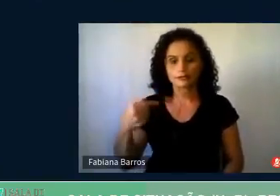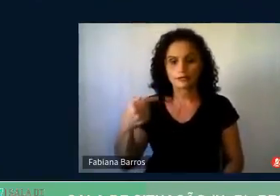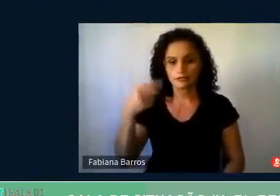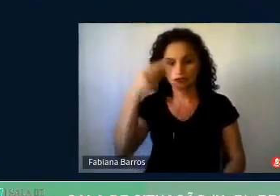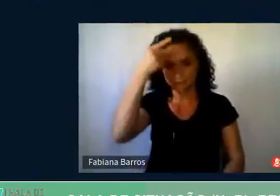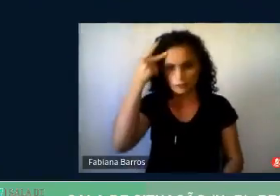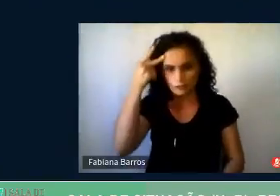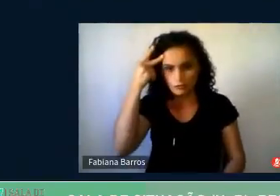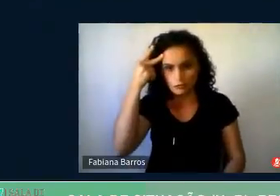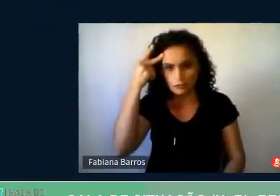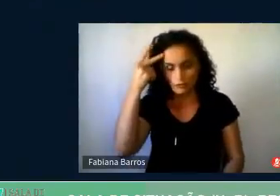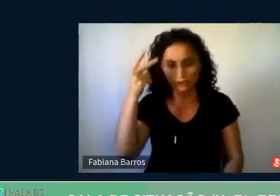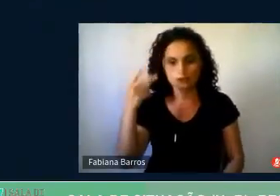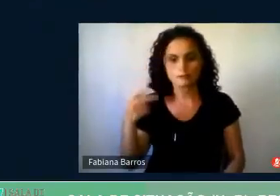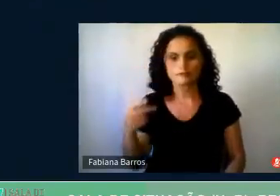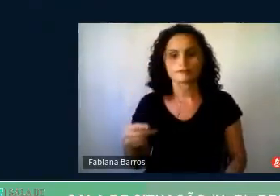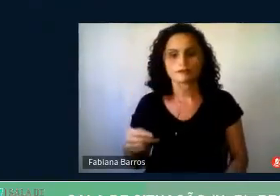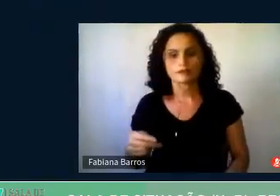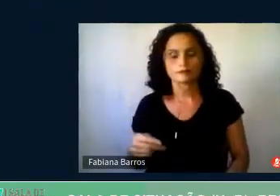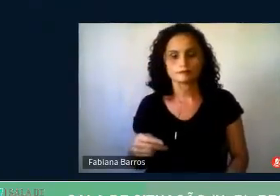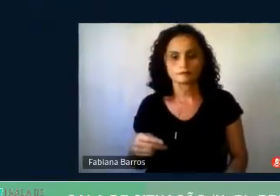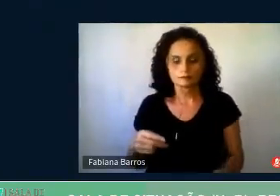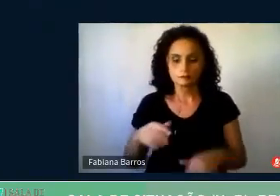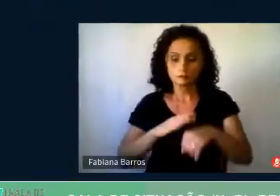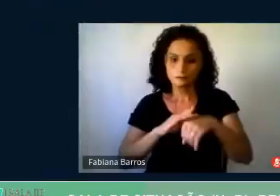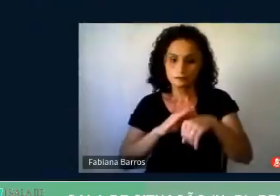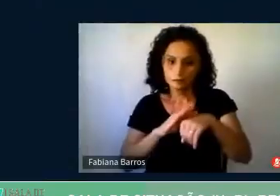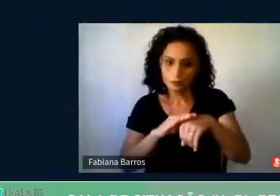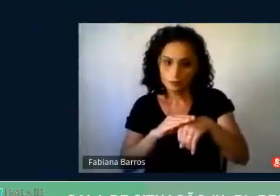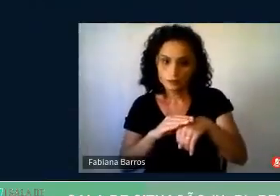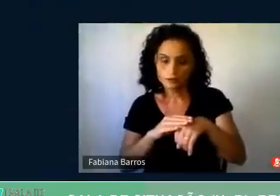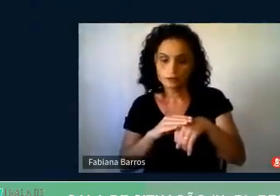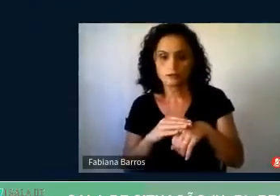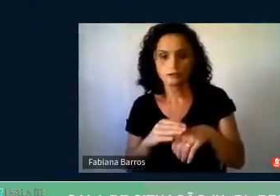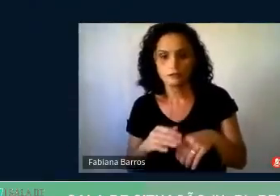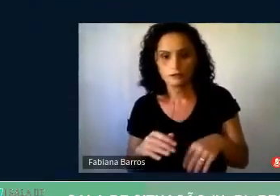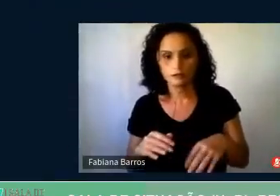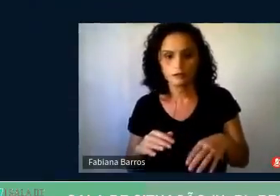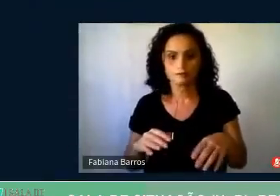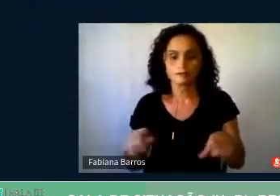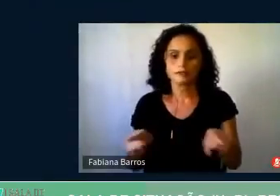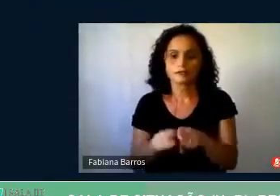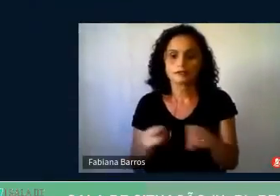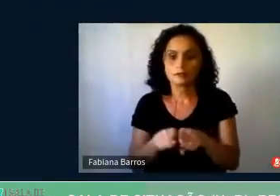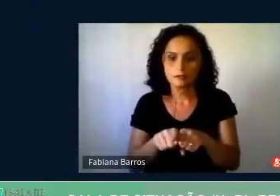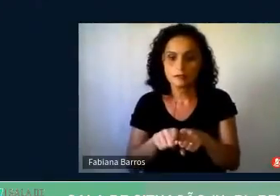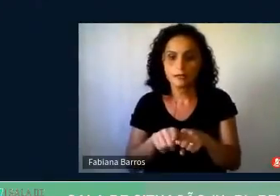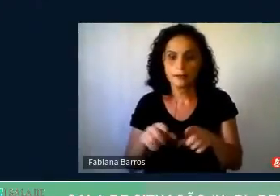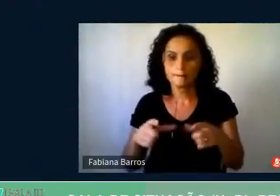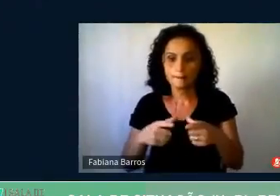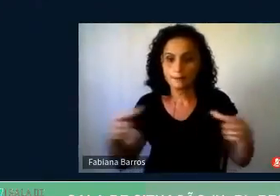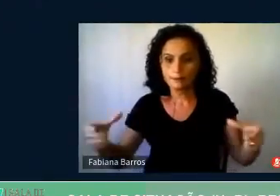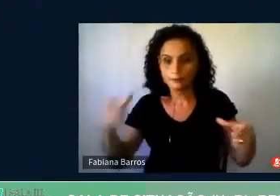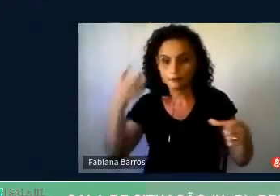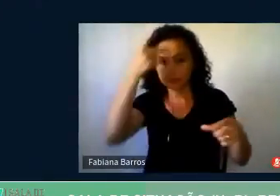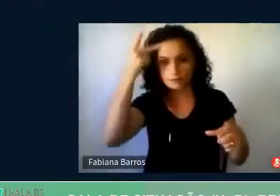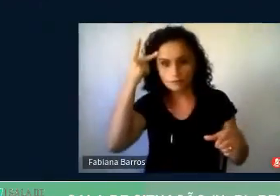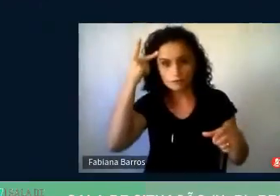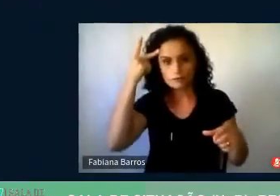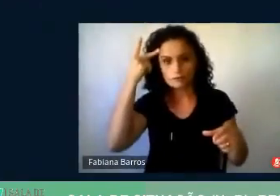que o trabalho do HUB tem sido muito bom em termos de biossegurança, a maioria desses casos se infectou na comunidade, não dentro do ambiente de